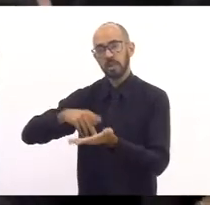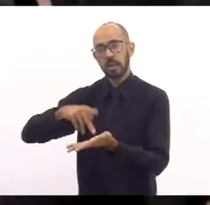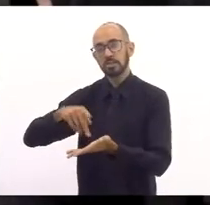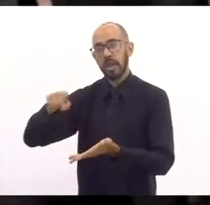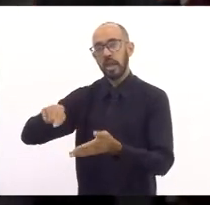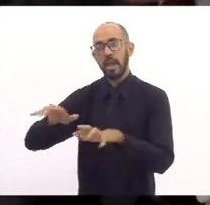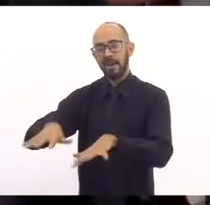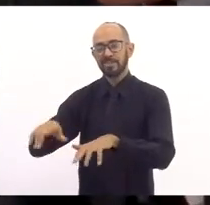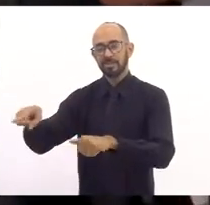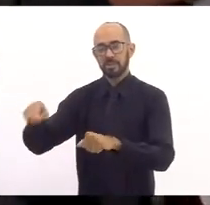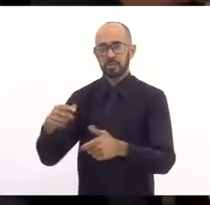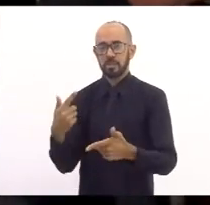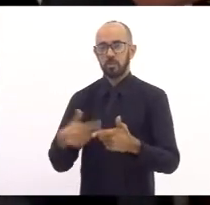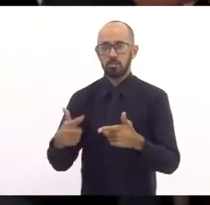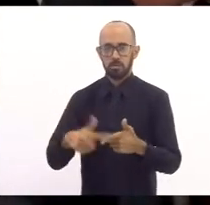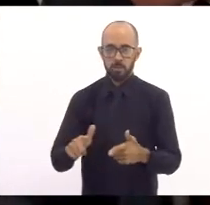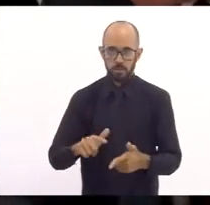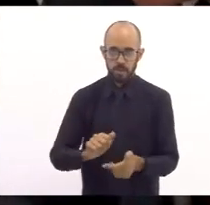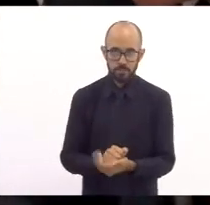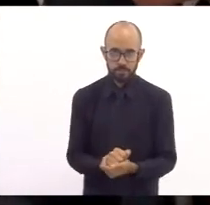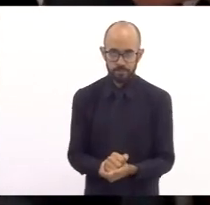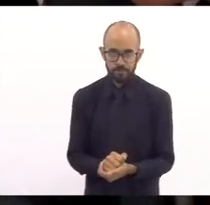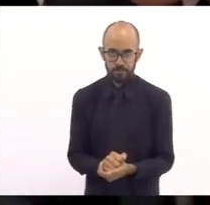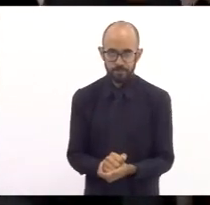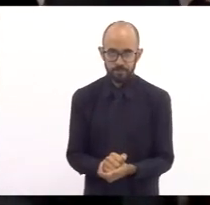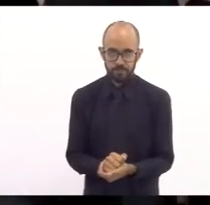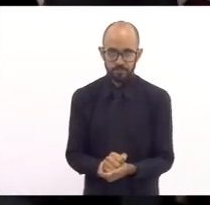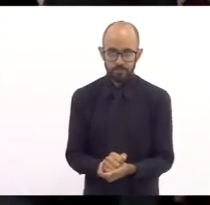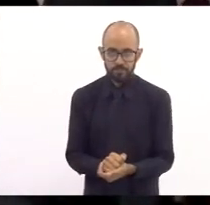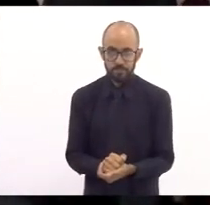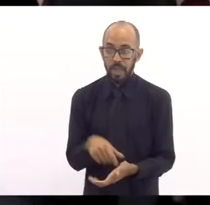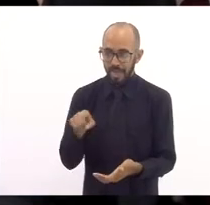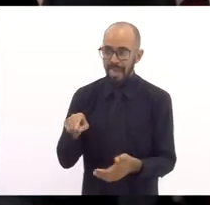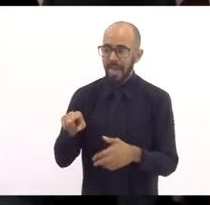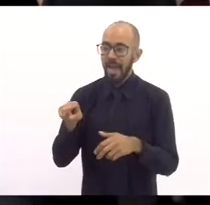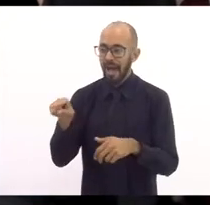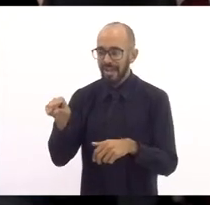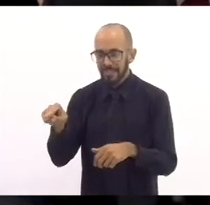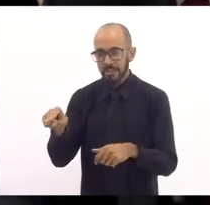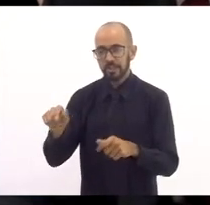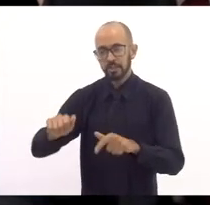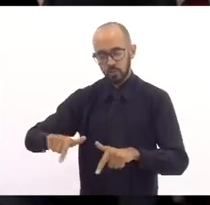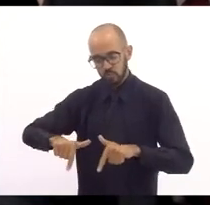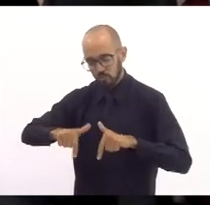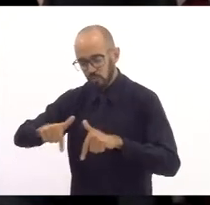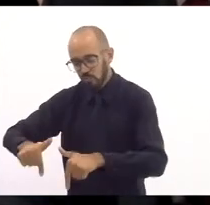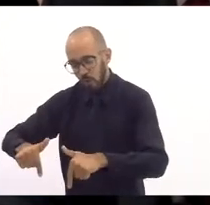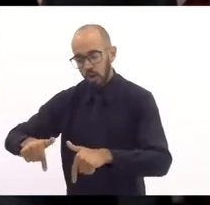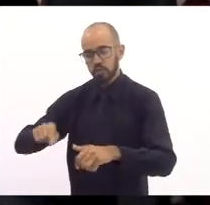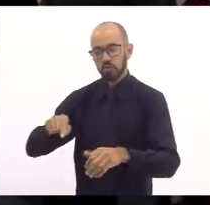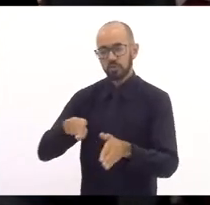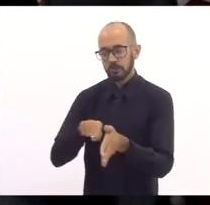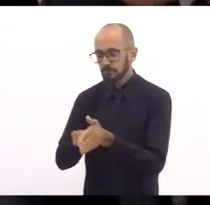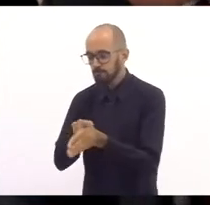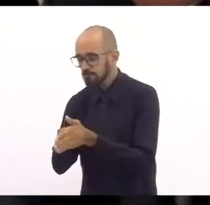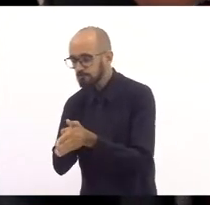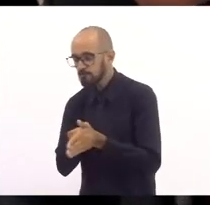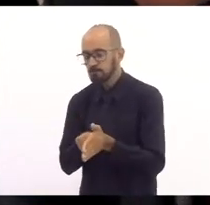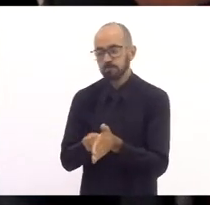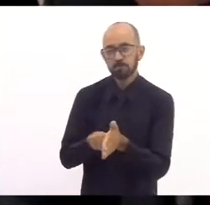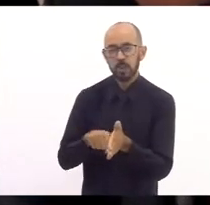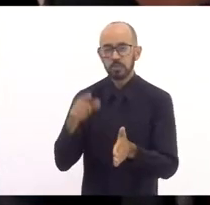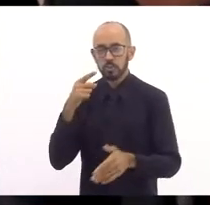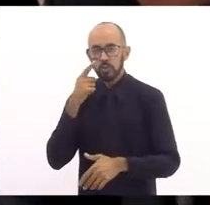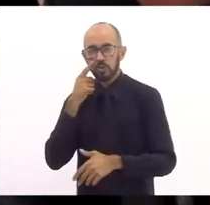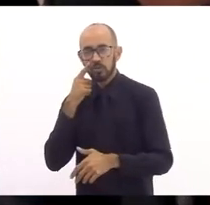aí que está residindo, para encerrar essa resposta, é aí que está residindo os esforços dessas diligências para conseguir alcançar quais são